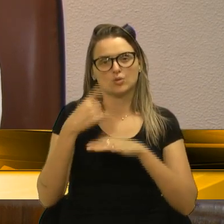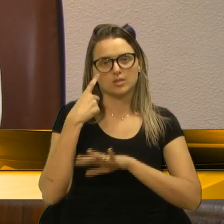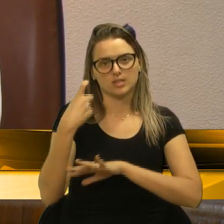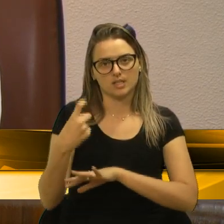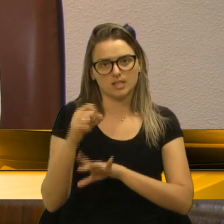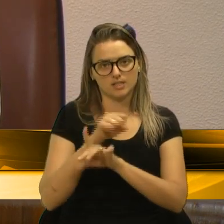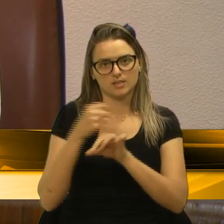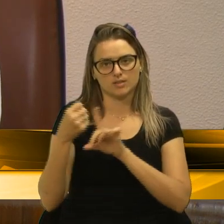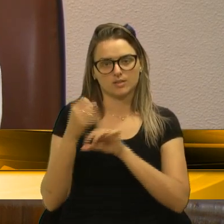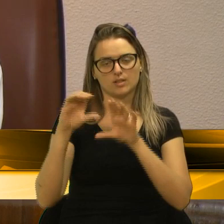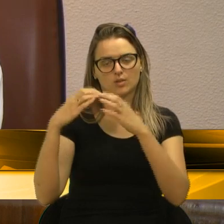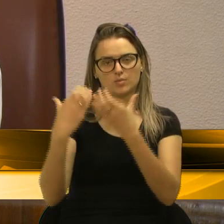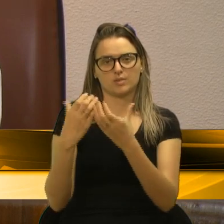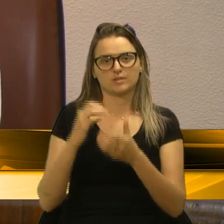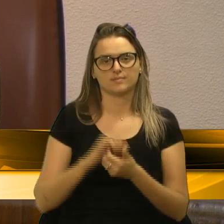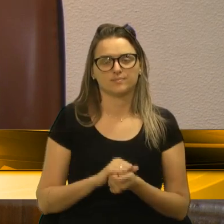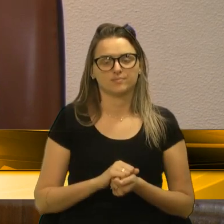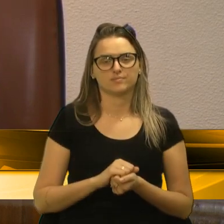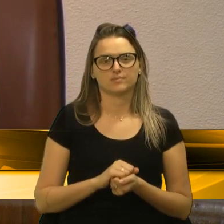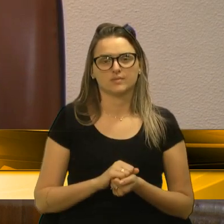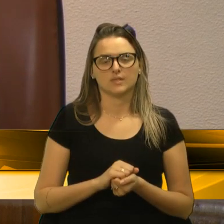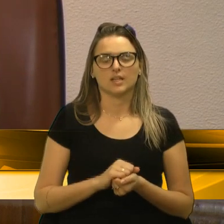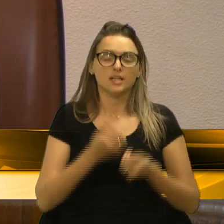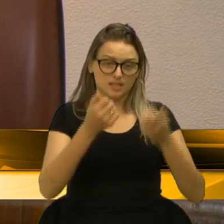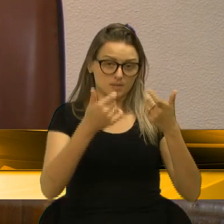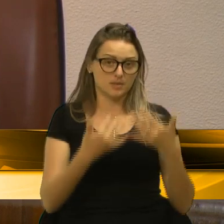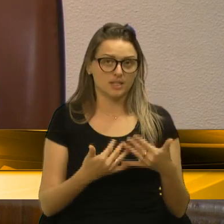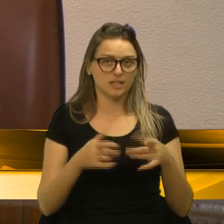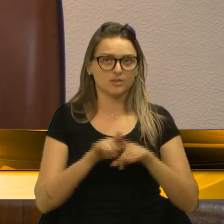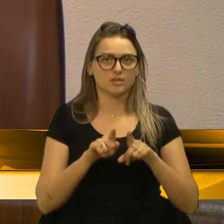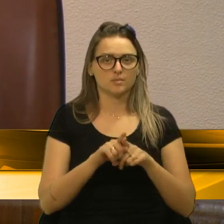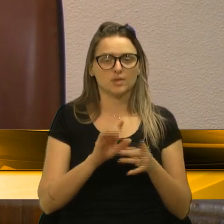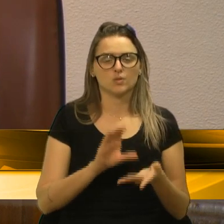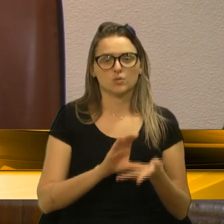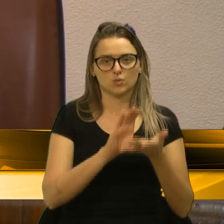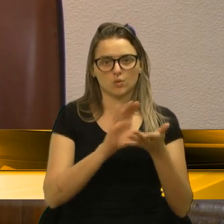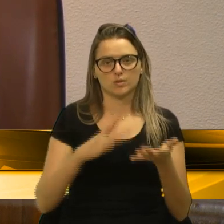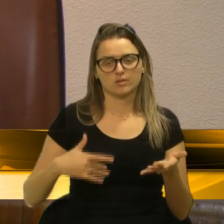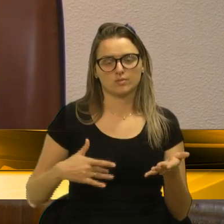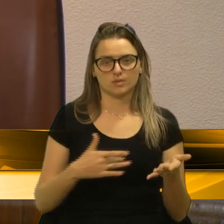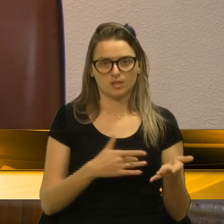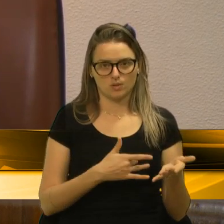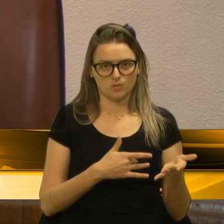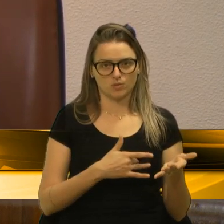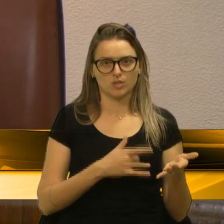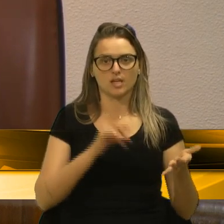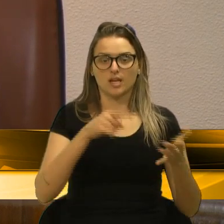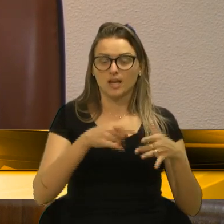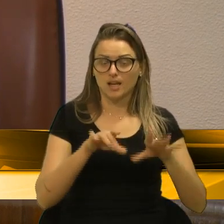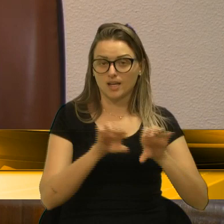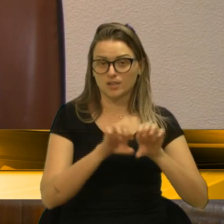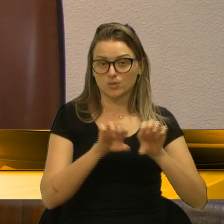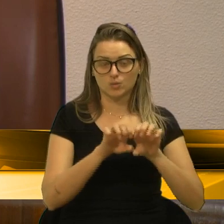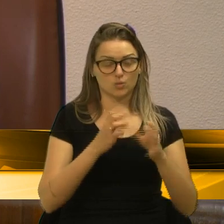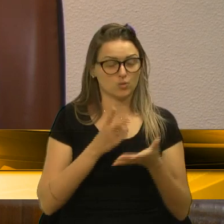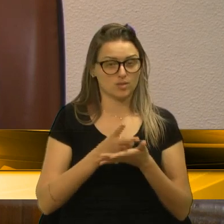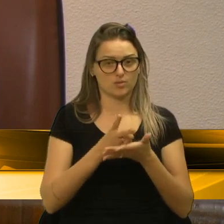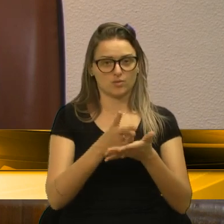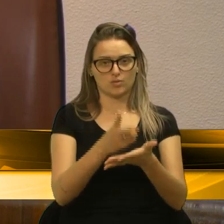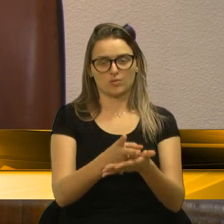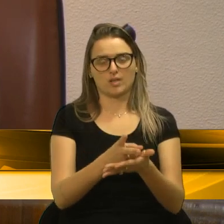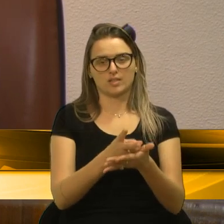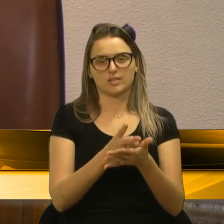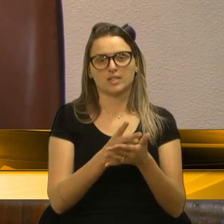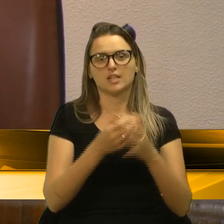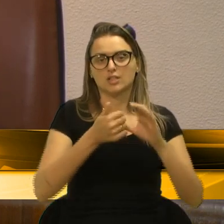comunidade. Dito de outra forma, os conselhos municipais de saúde são estruturas permanentes de caráter